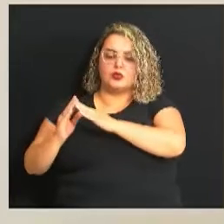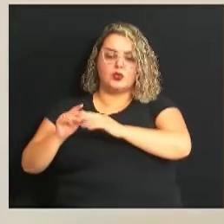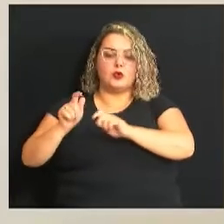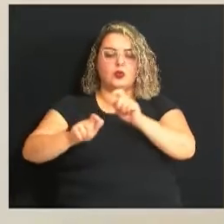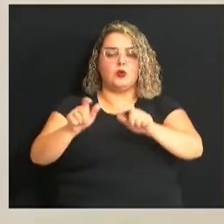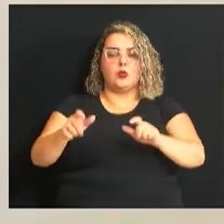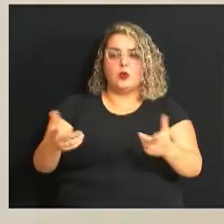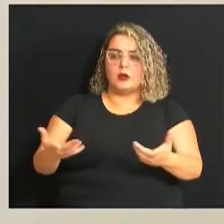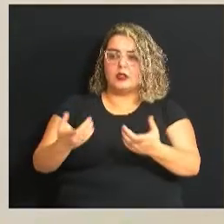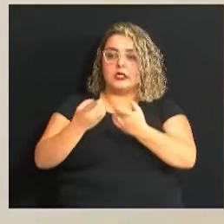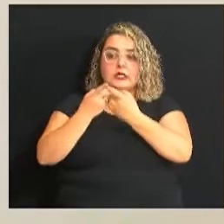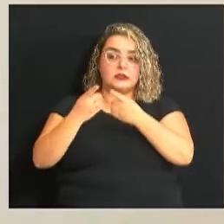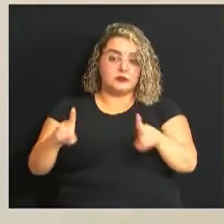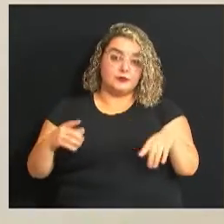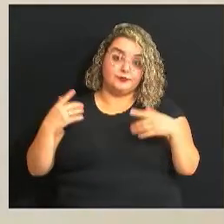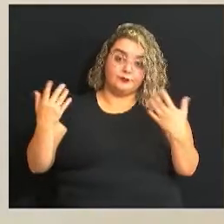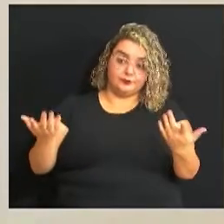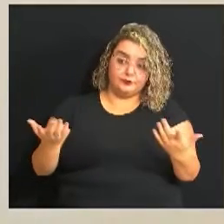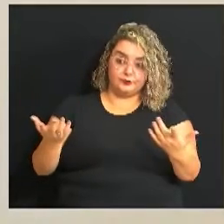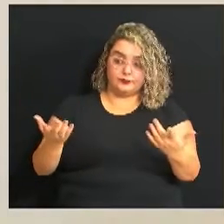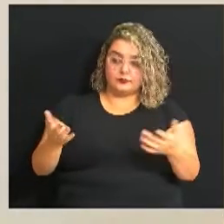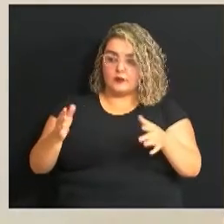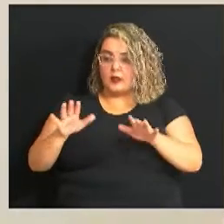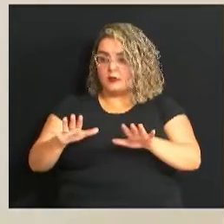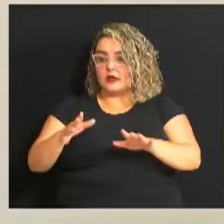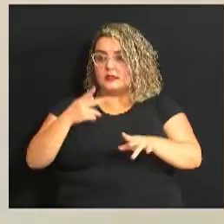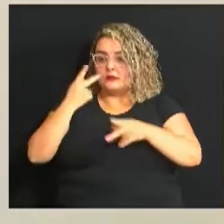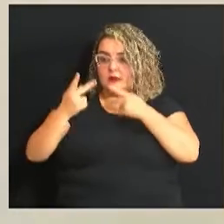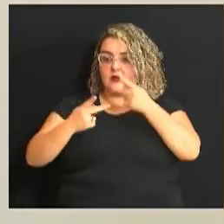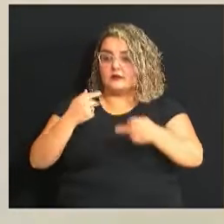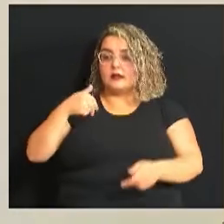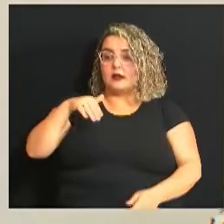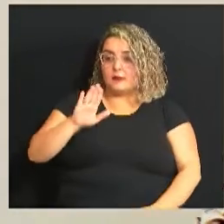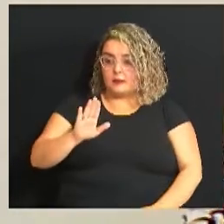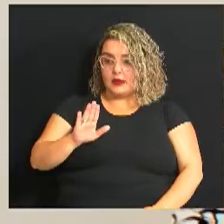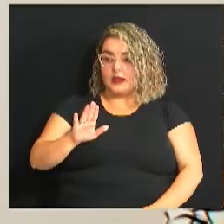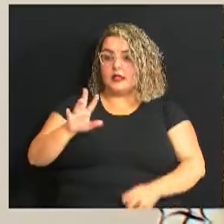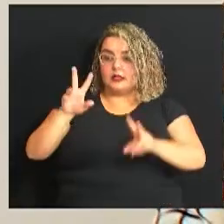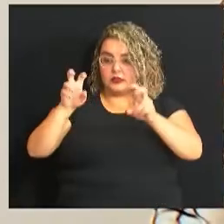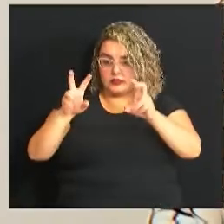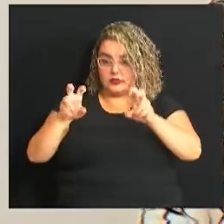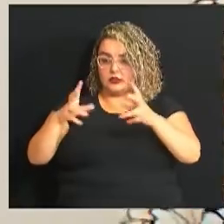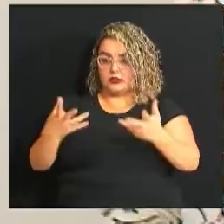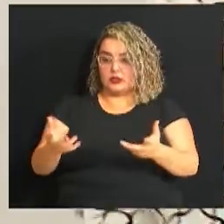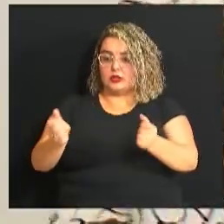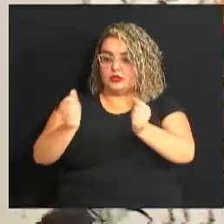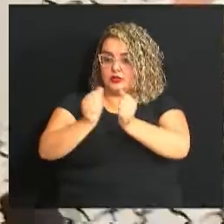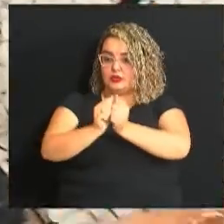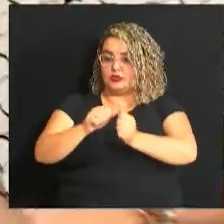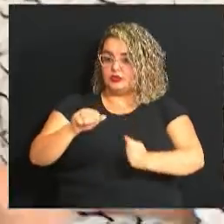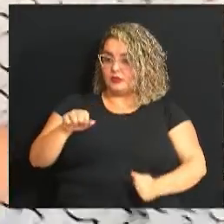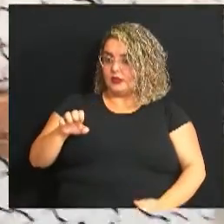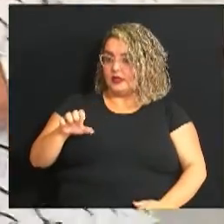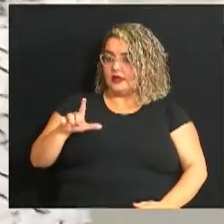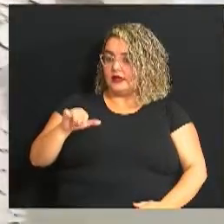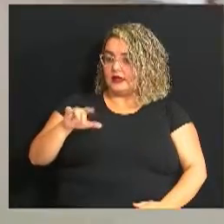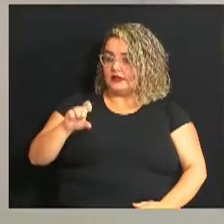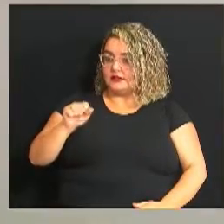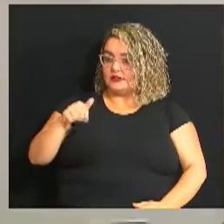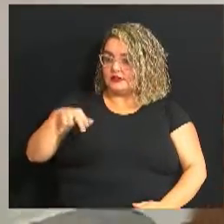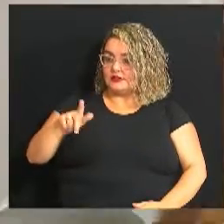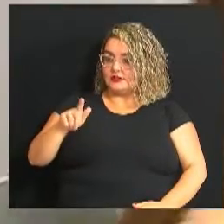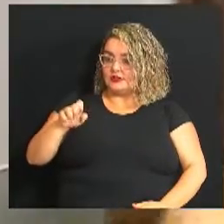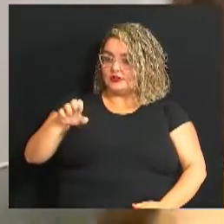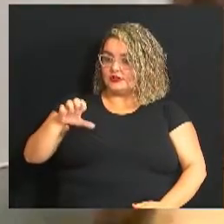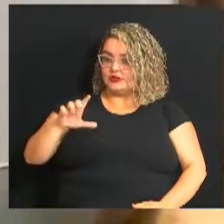se divorciando, enfim. Bom, mas para falar muito mais a respeito disso, estou aqui com a Elisângela. Tudo bem? Boa tarde.